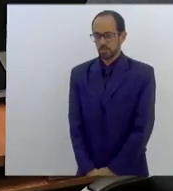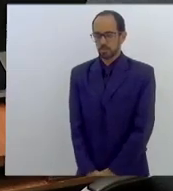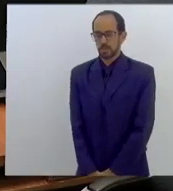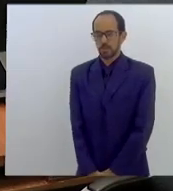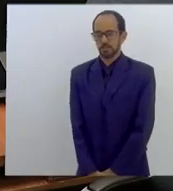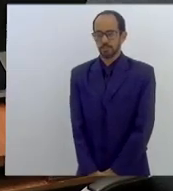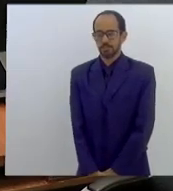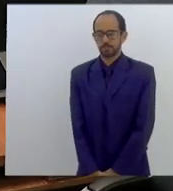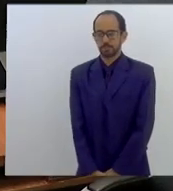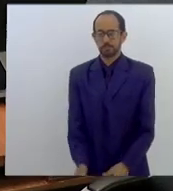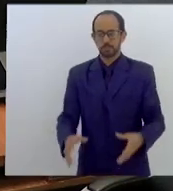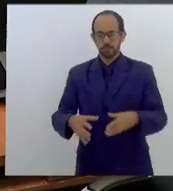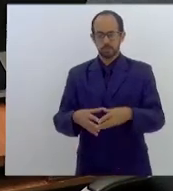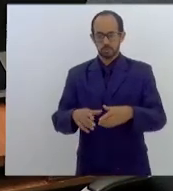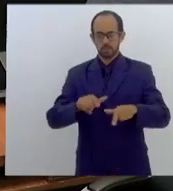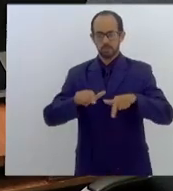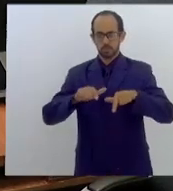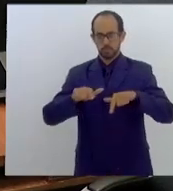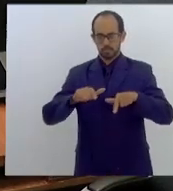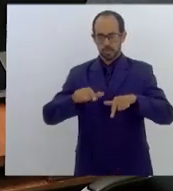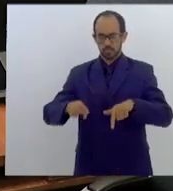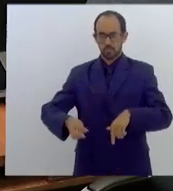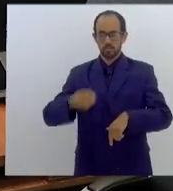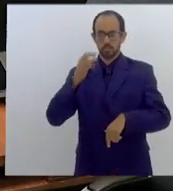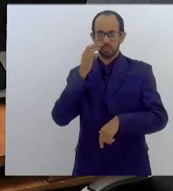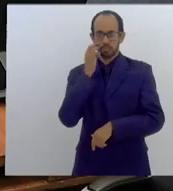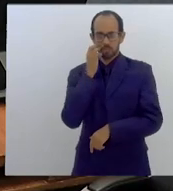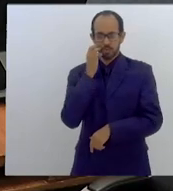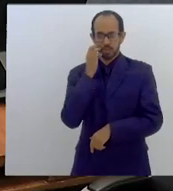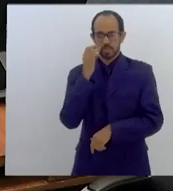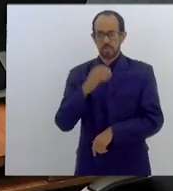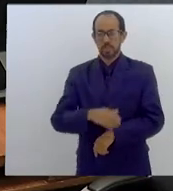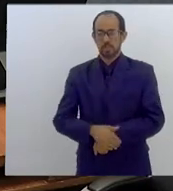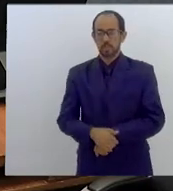pela Comissão de Trabalho, deputada Mônica Francisco.